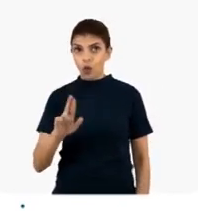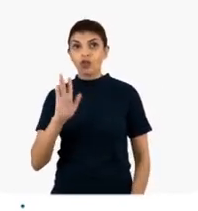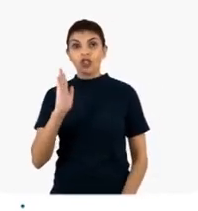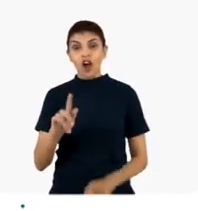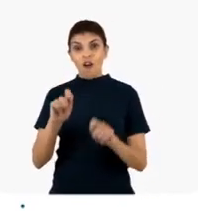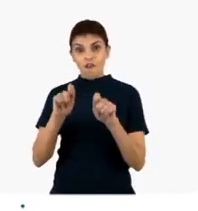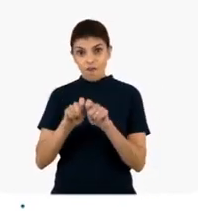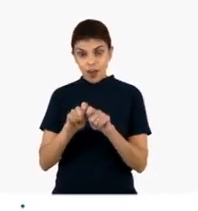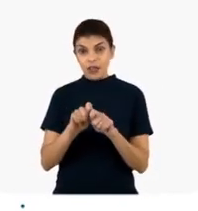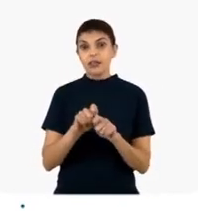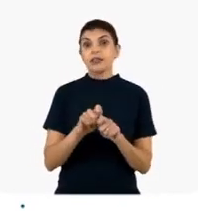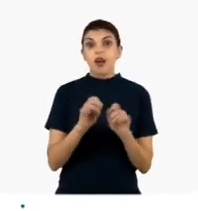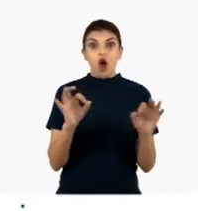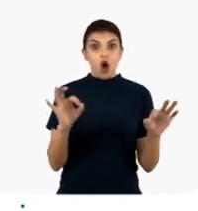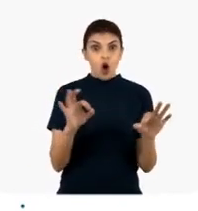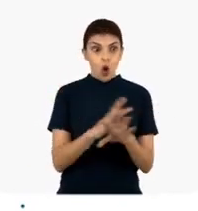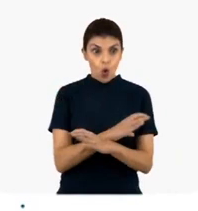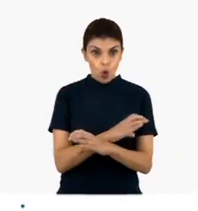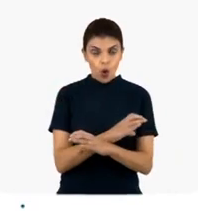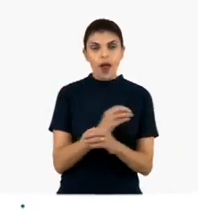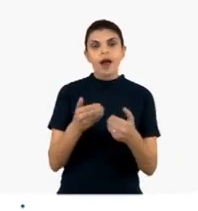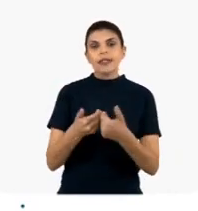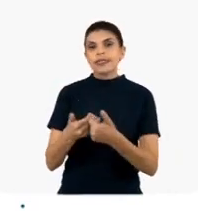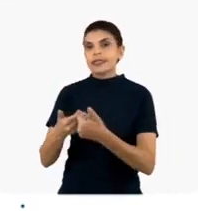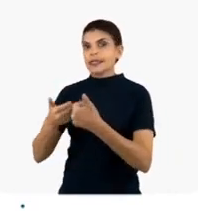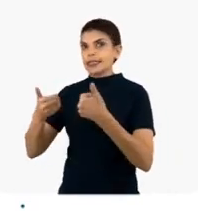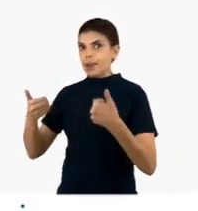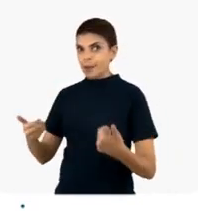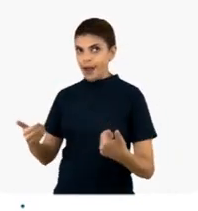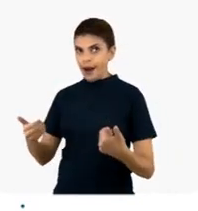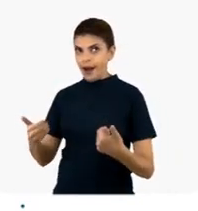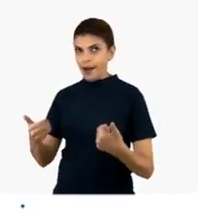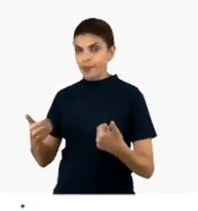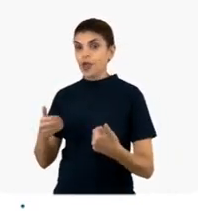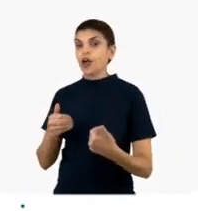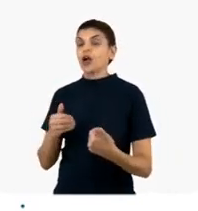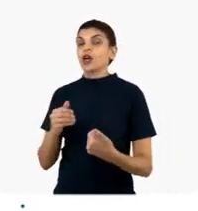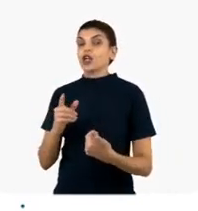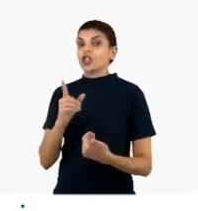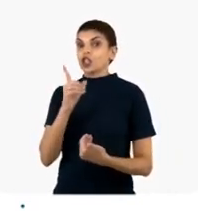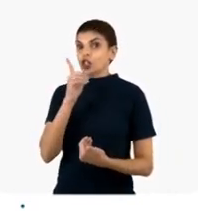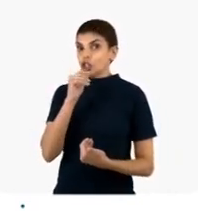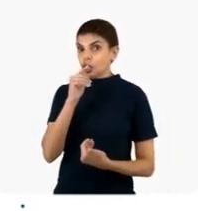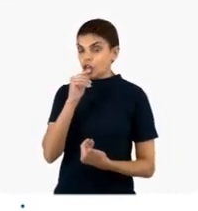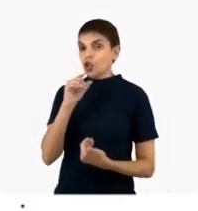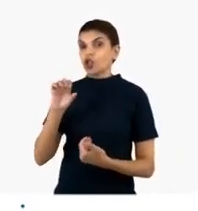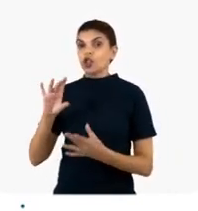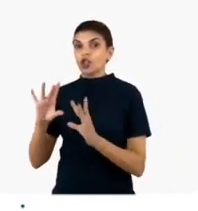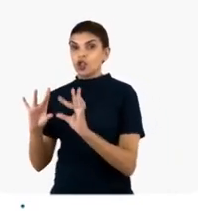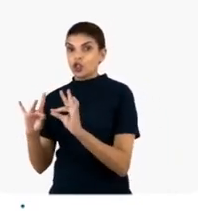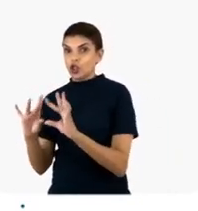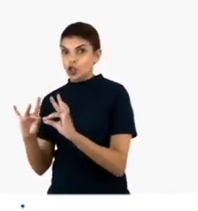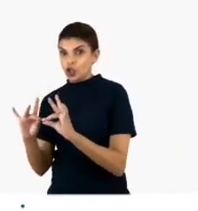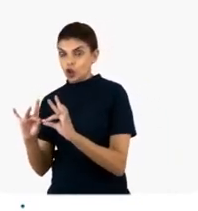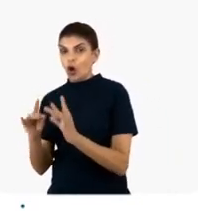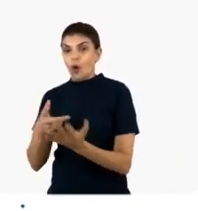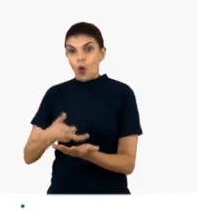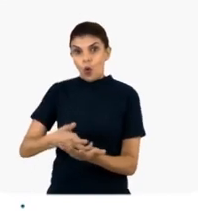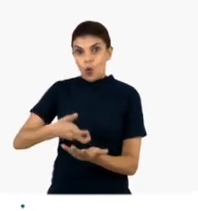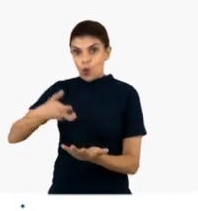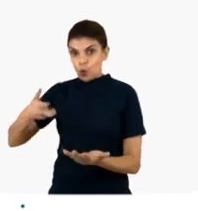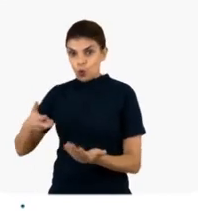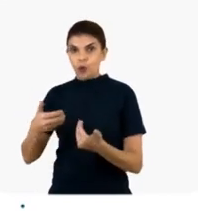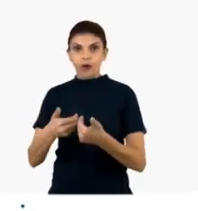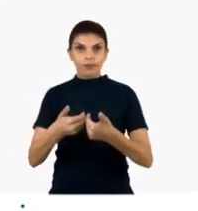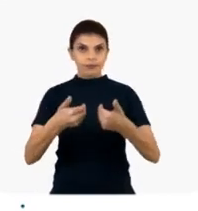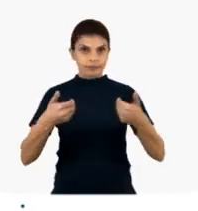Uma vez que a minha bioreação está concluída, eu preciso separar o meu produto do meio de